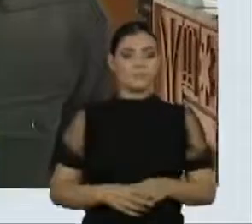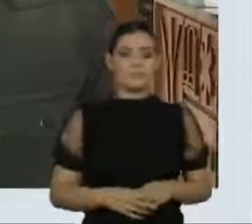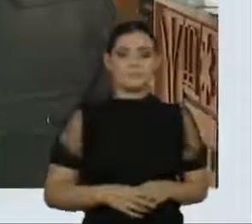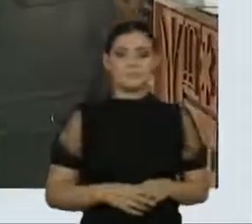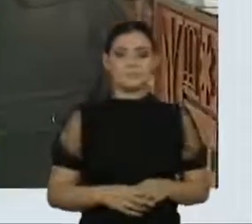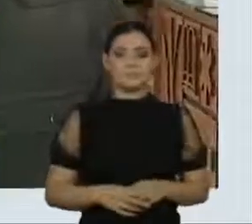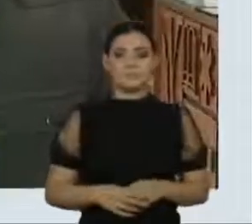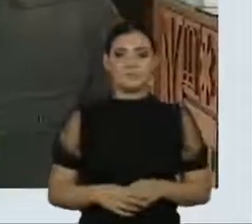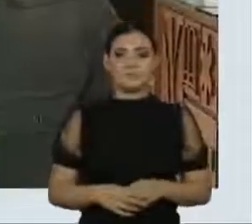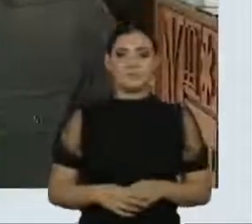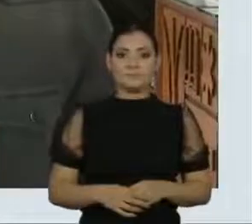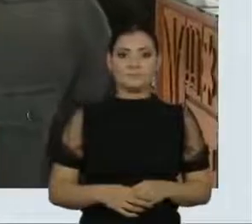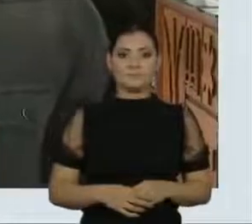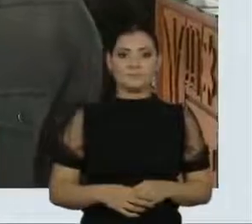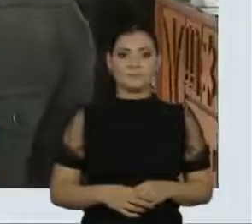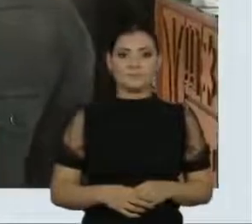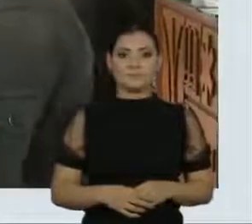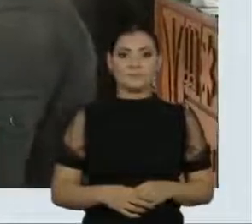1